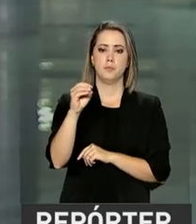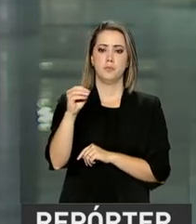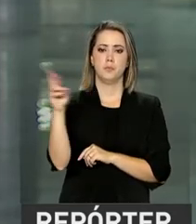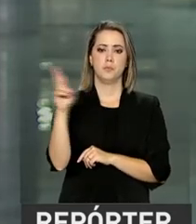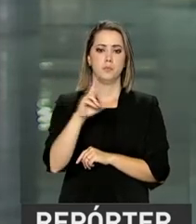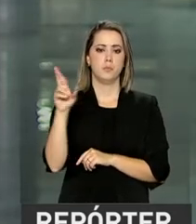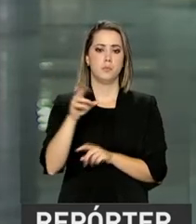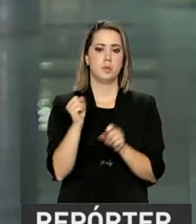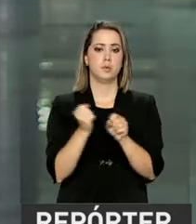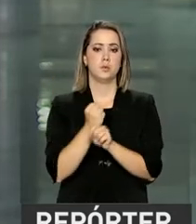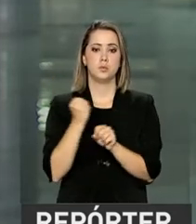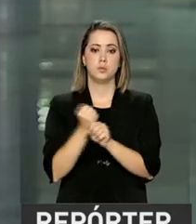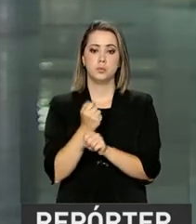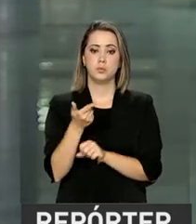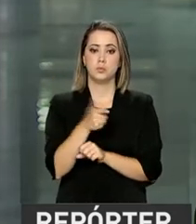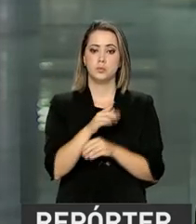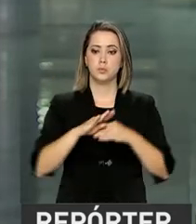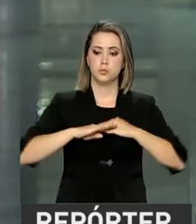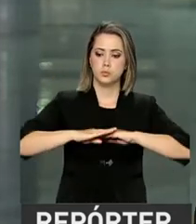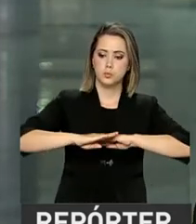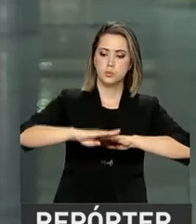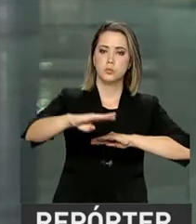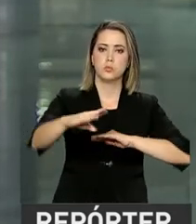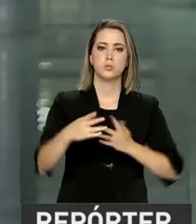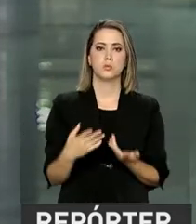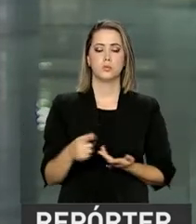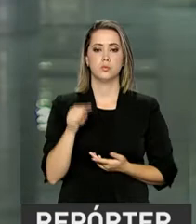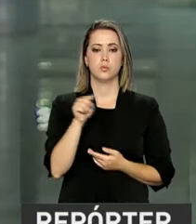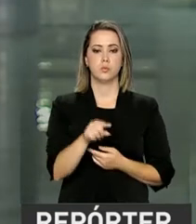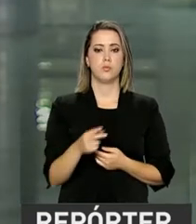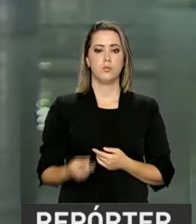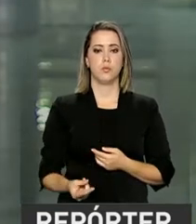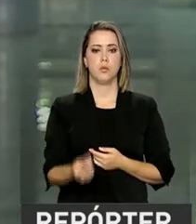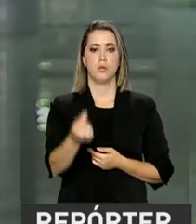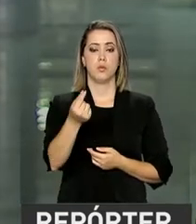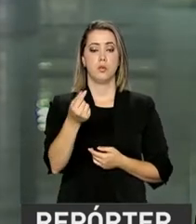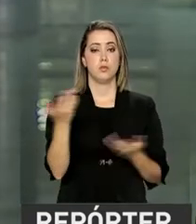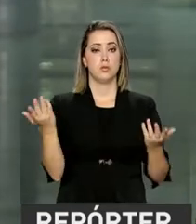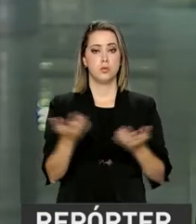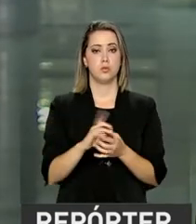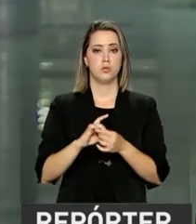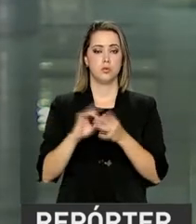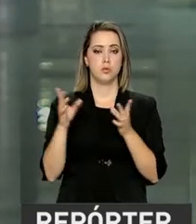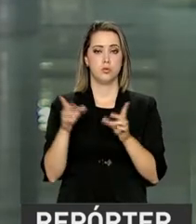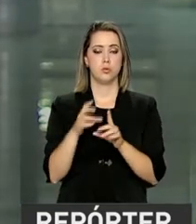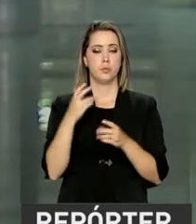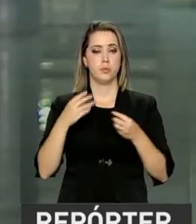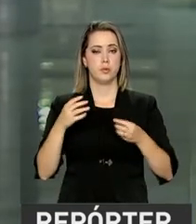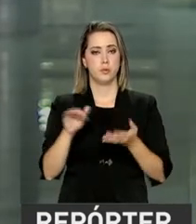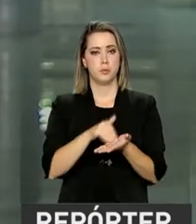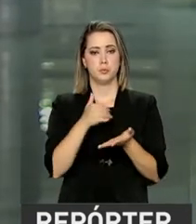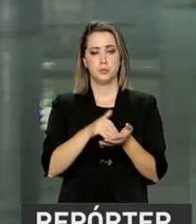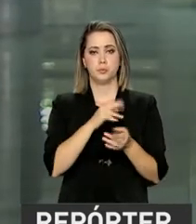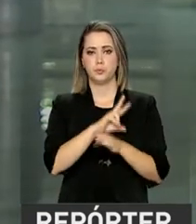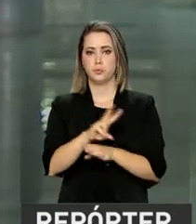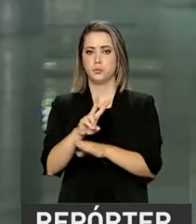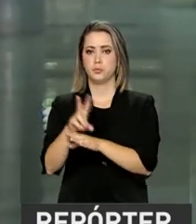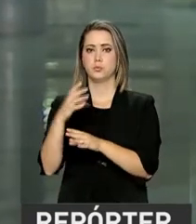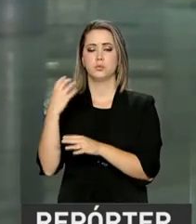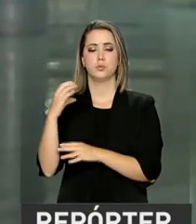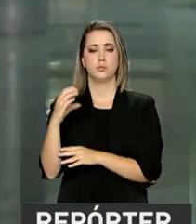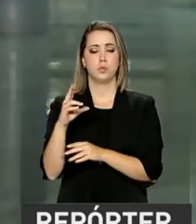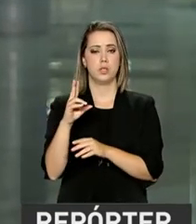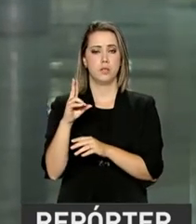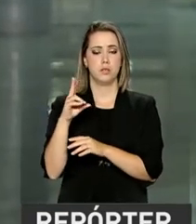reais para a reconstrução de uma ponte. Esses recursos liberados hoje, eles são da Secretaria Nacional de Proteção e Defesa